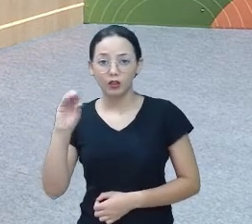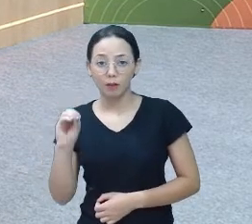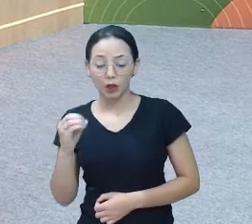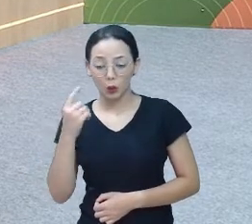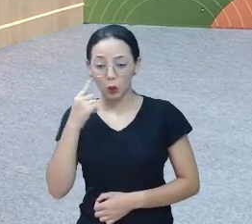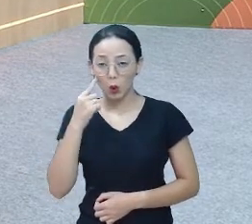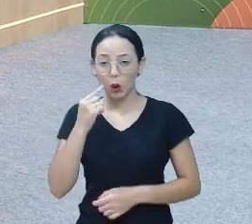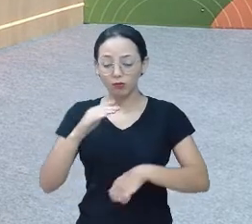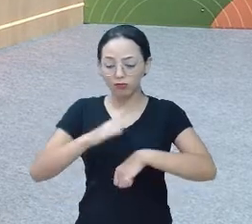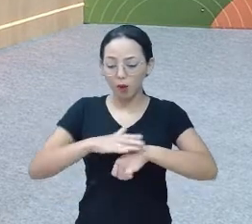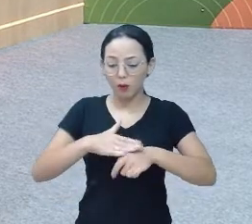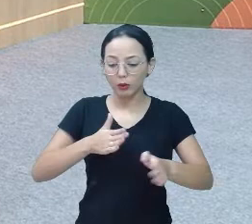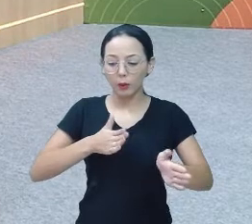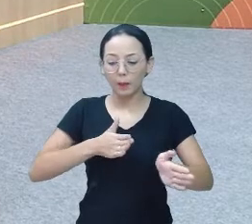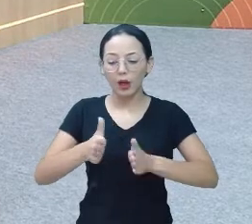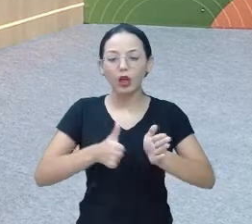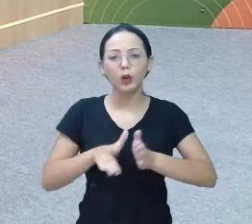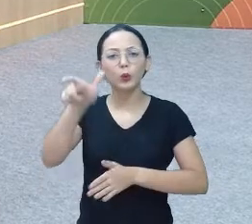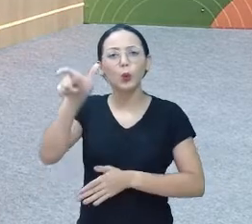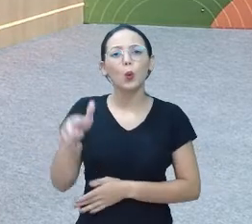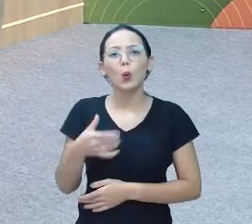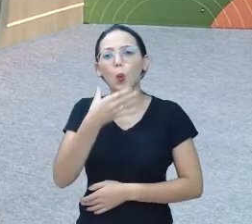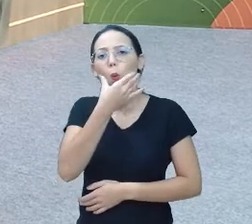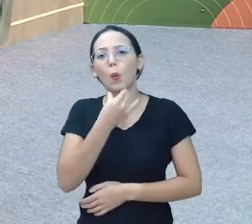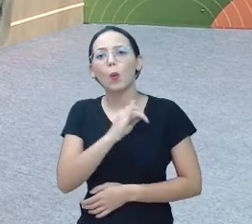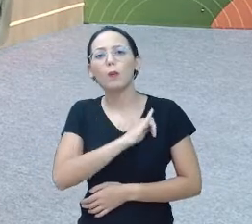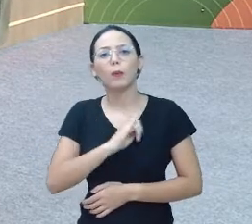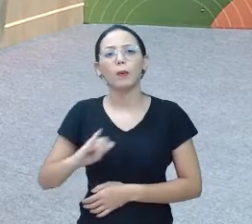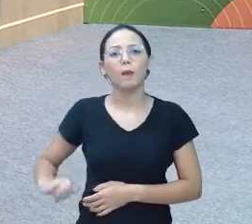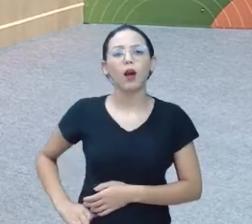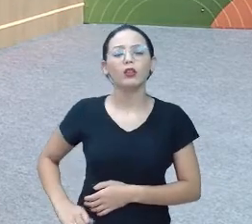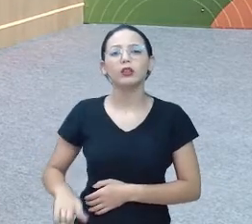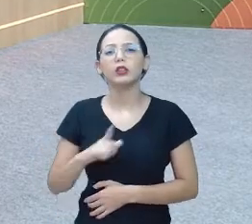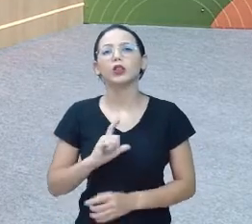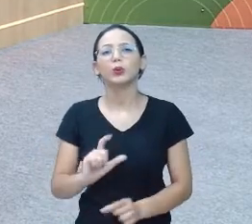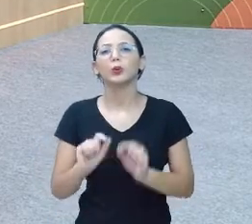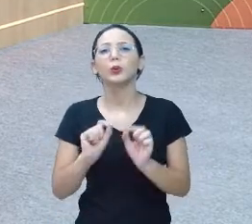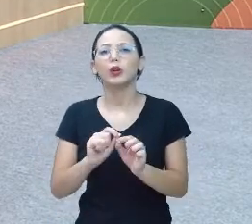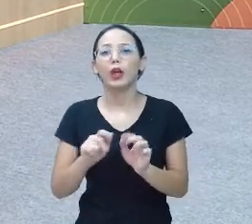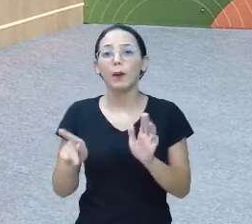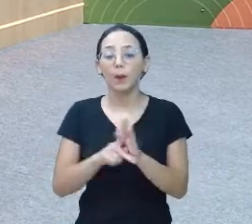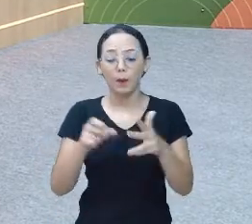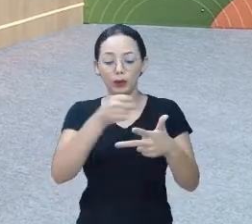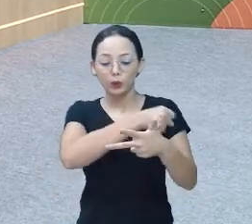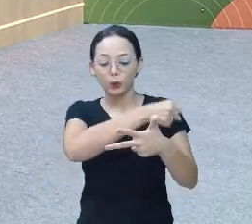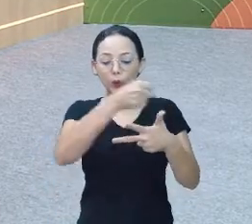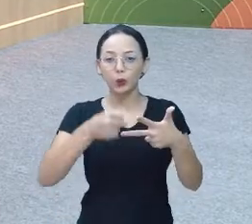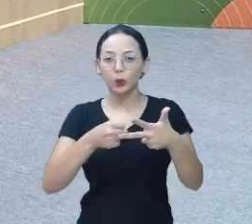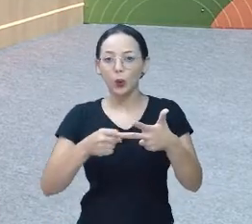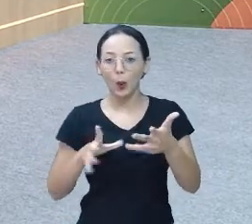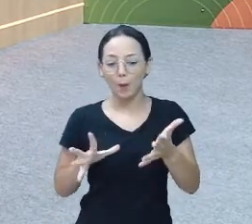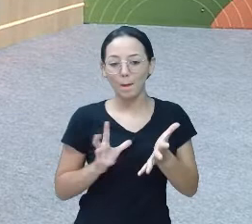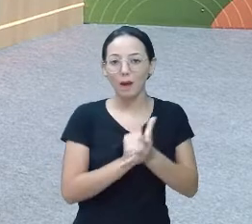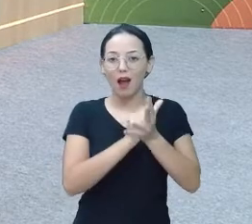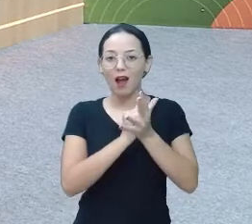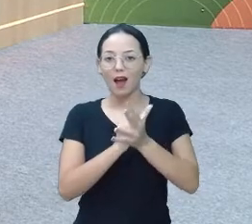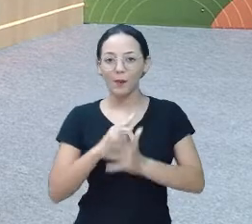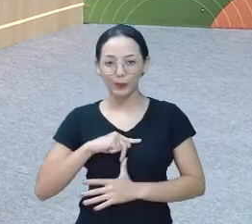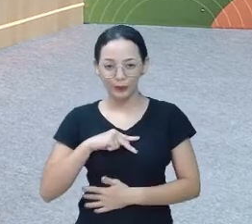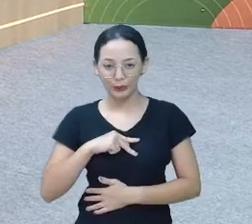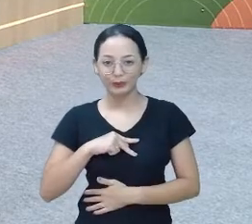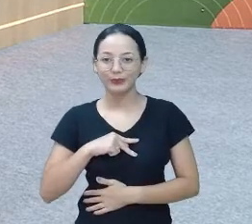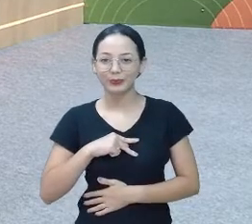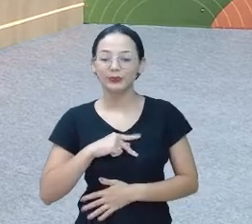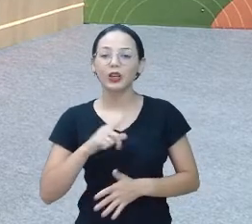Durante o império, o imperador ele concentrava todos os poderes em mãos. Então nós dividimos, né,